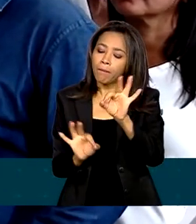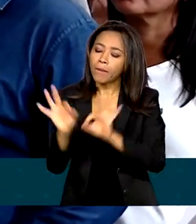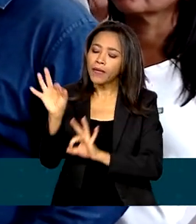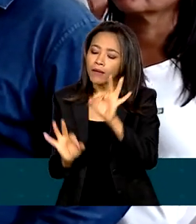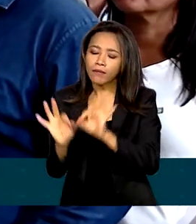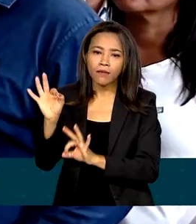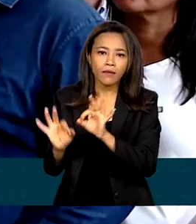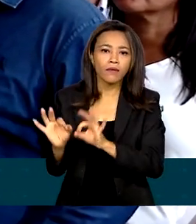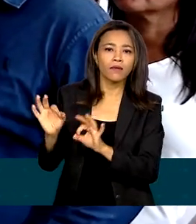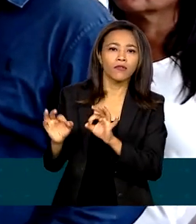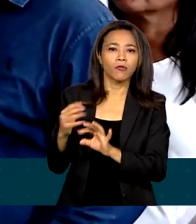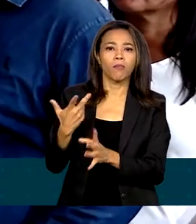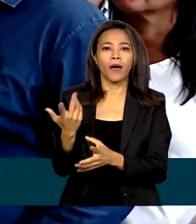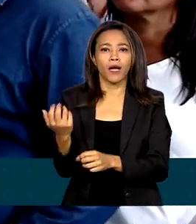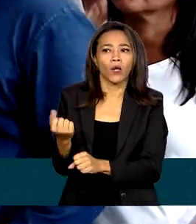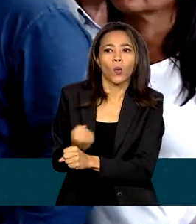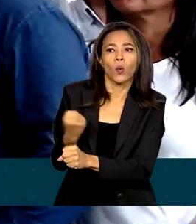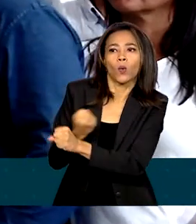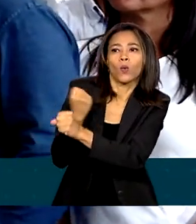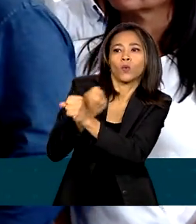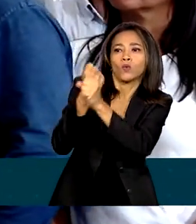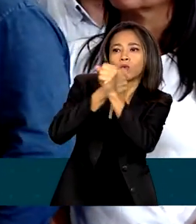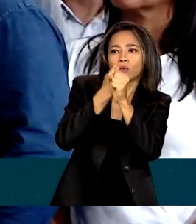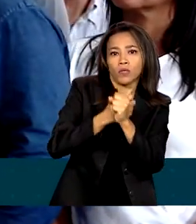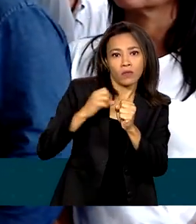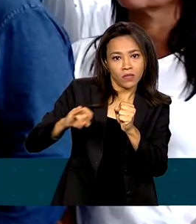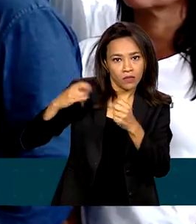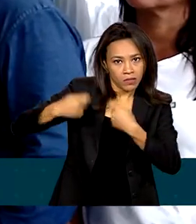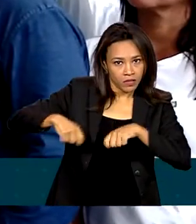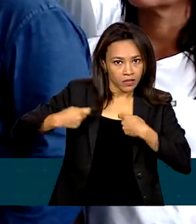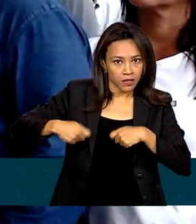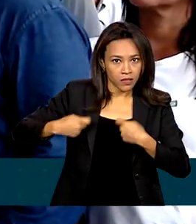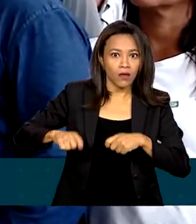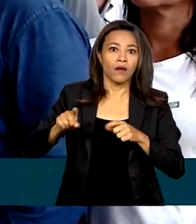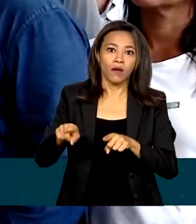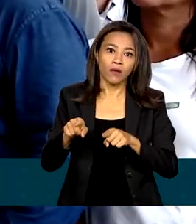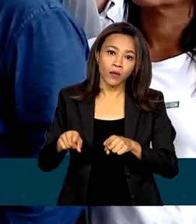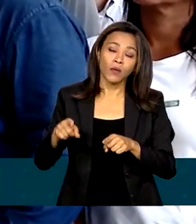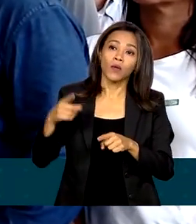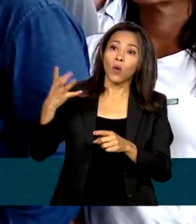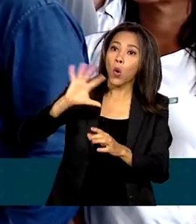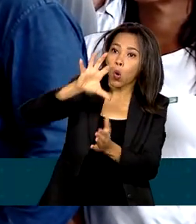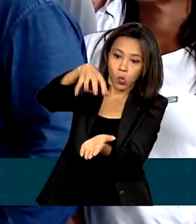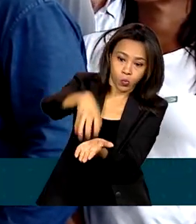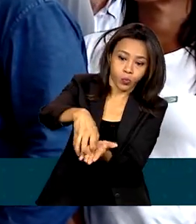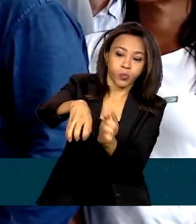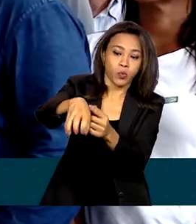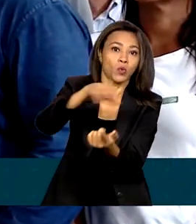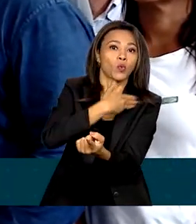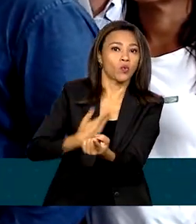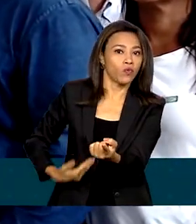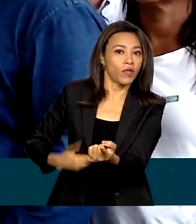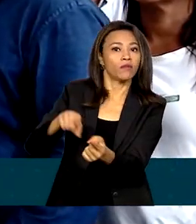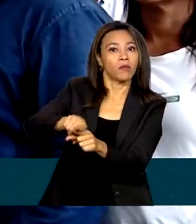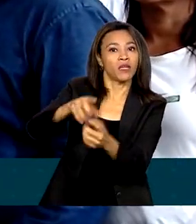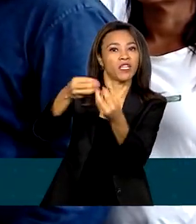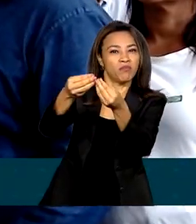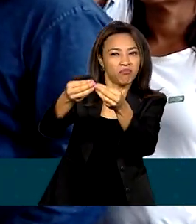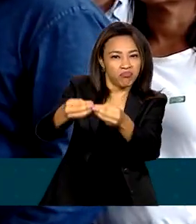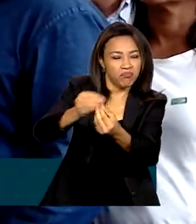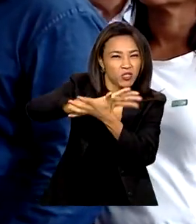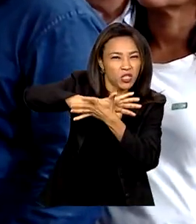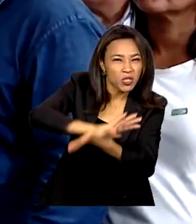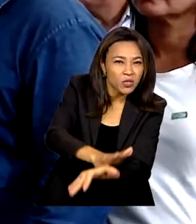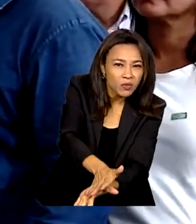restabelecimento e, no que for necessário, reconstruir algum bem público que porventura seja destruído em